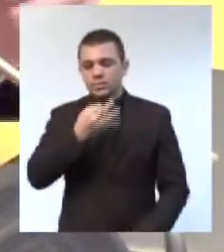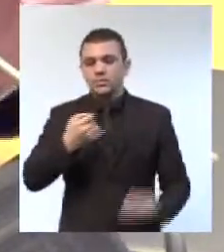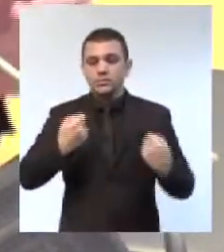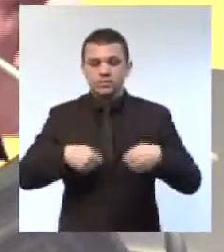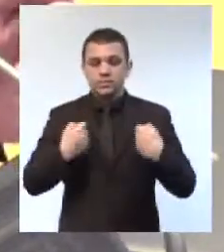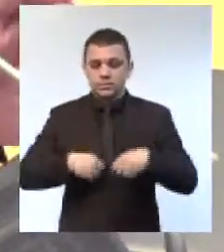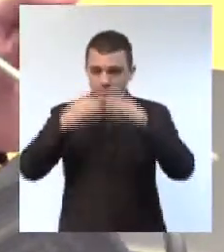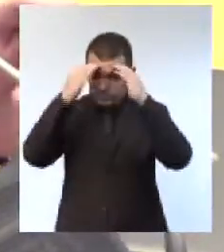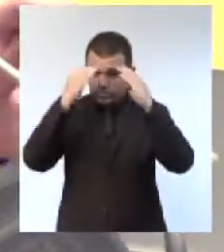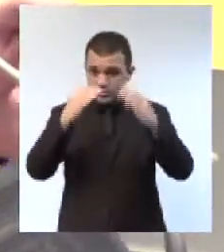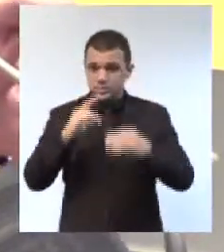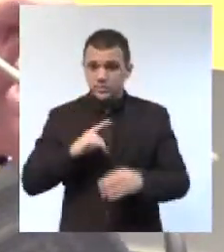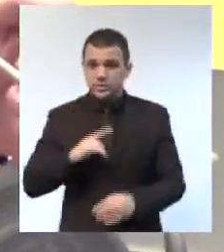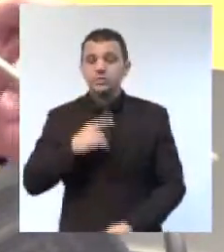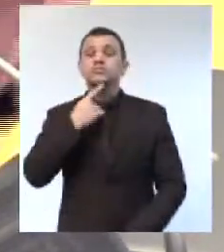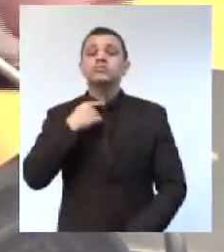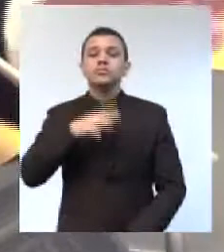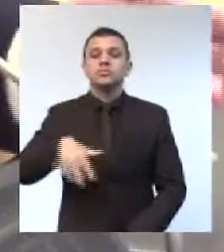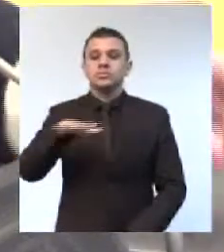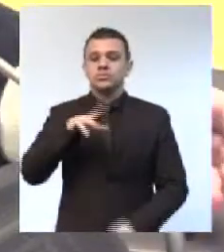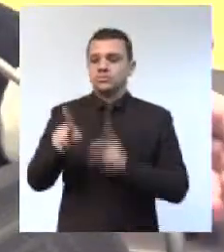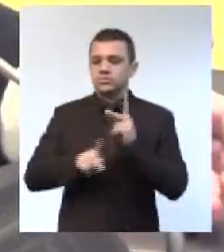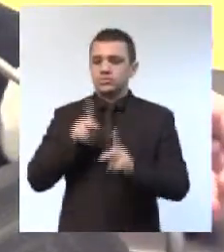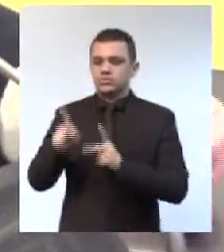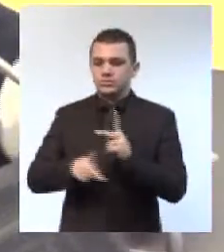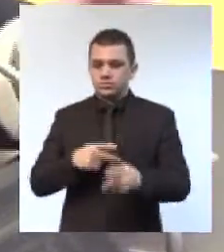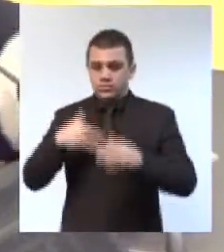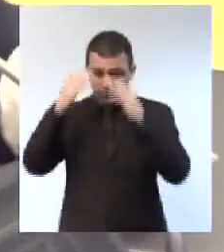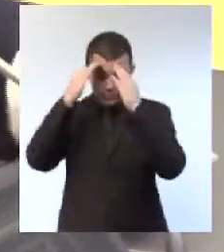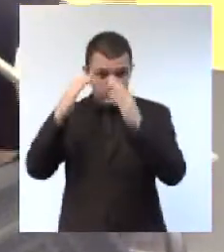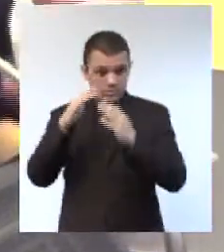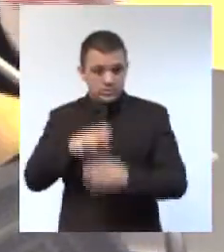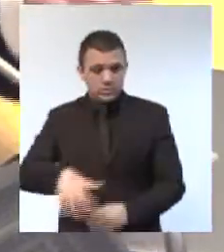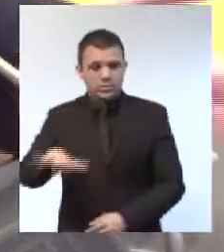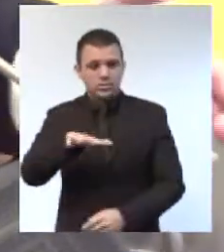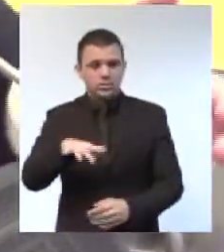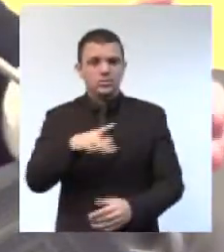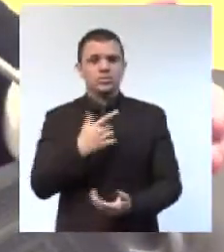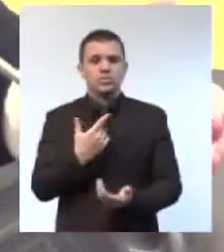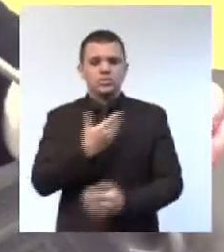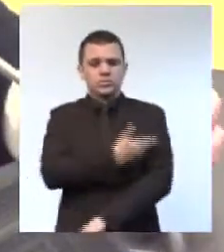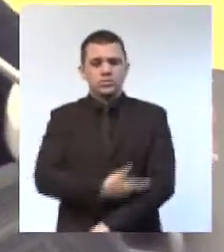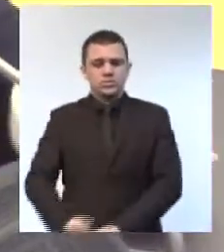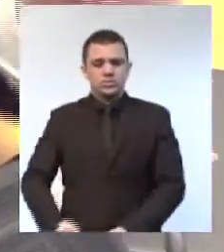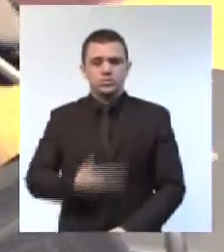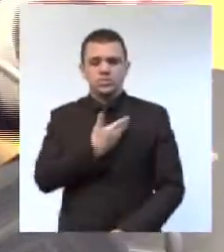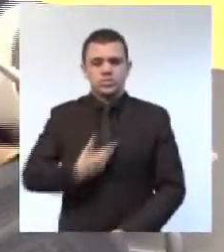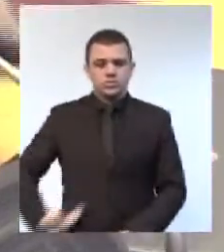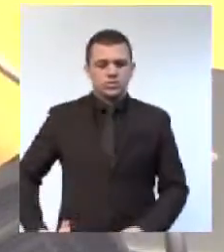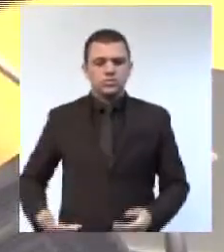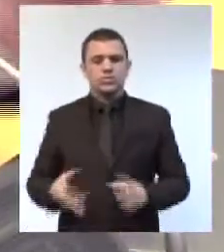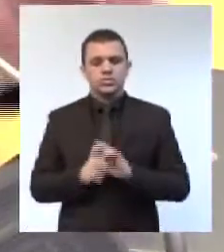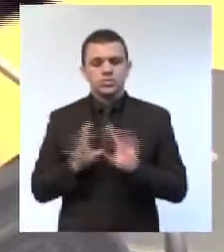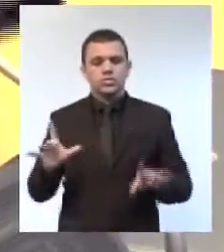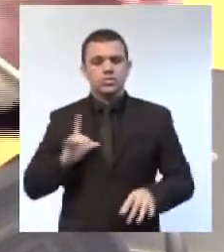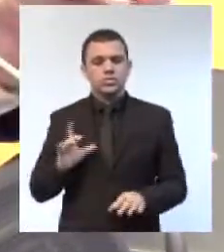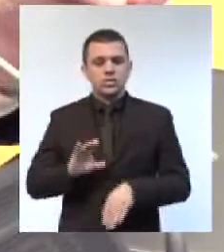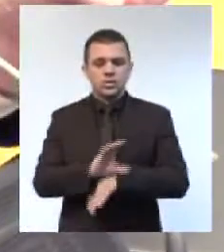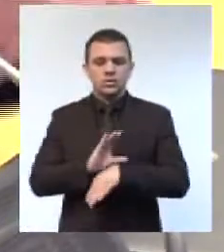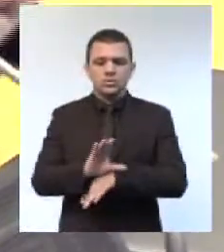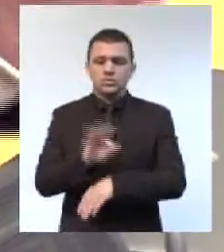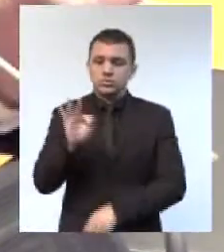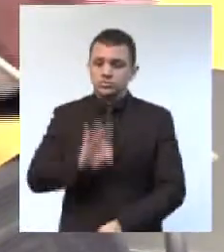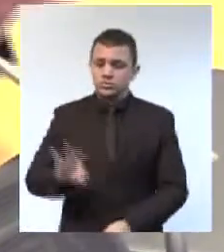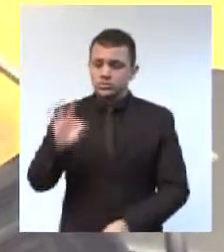a respeitar o regime democrático, a respeitar a Constituição Federal. É preciso aprender a